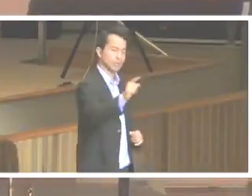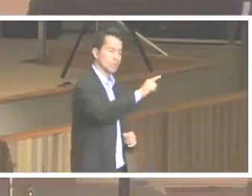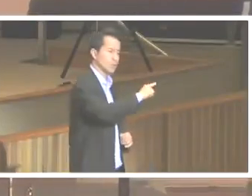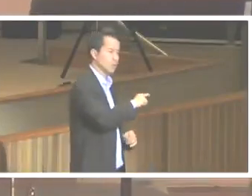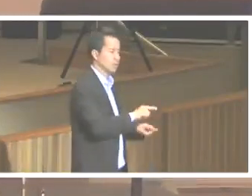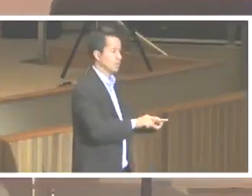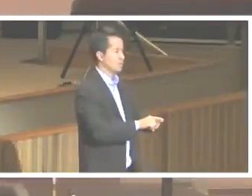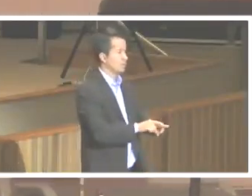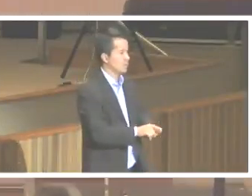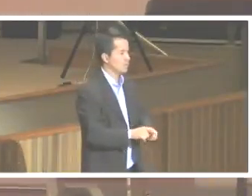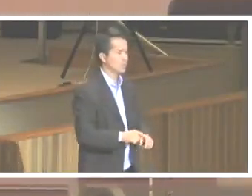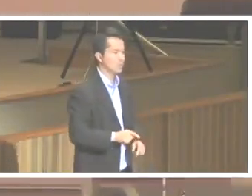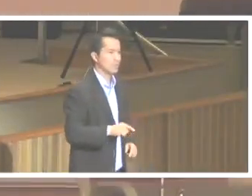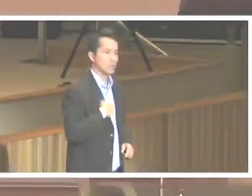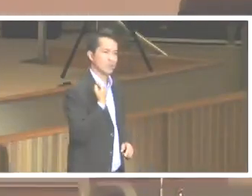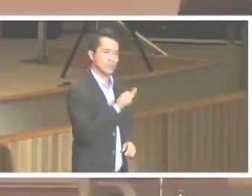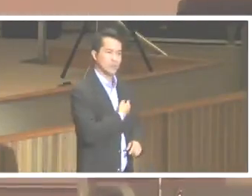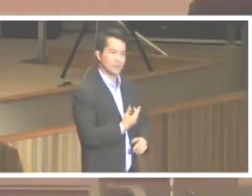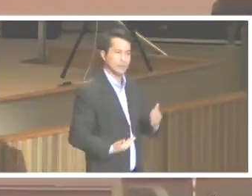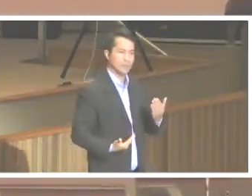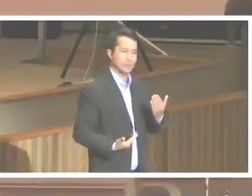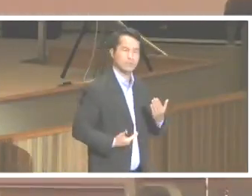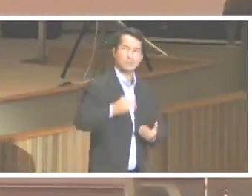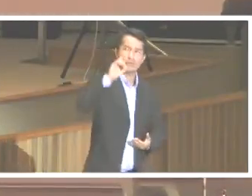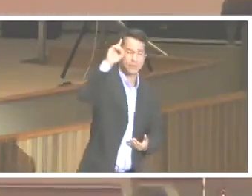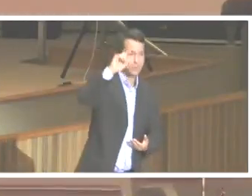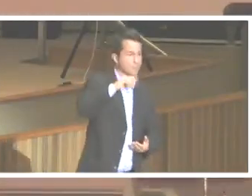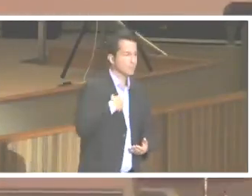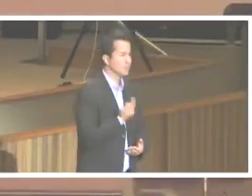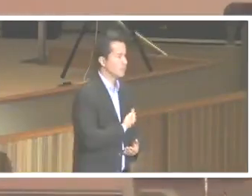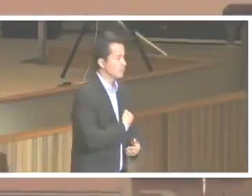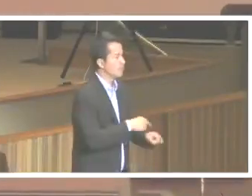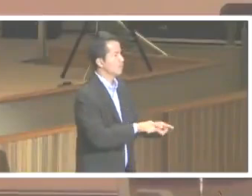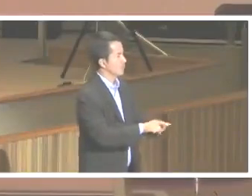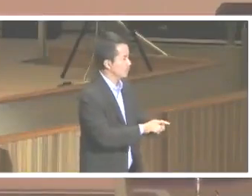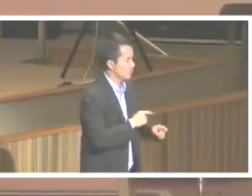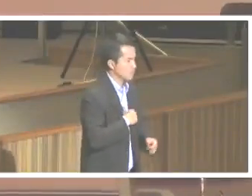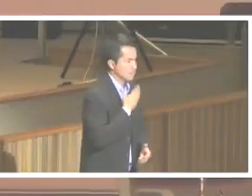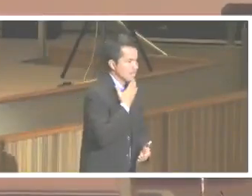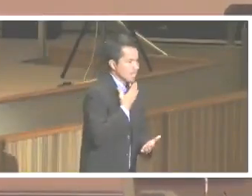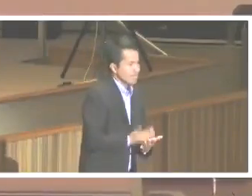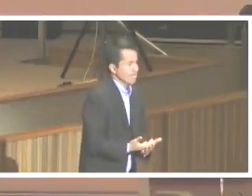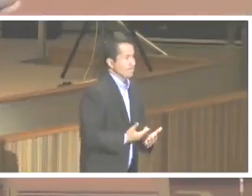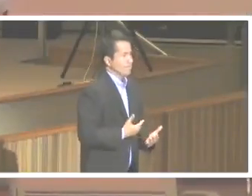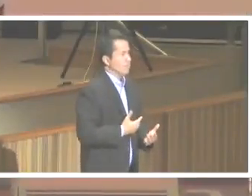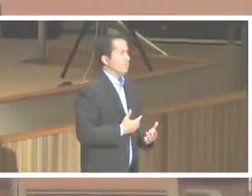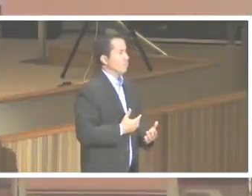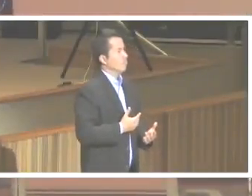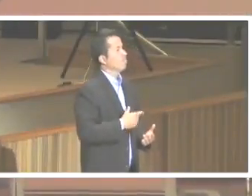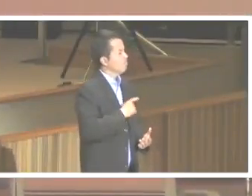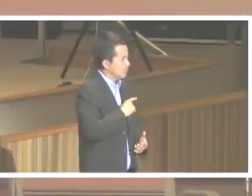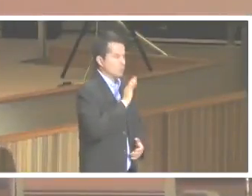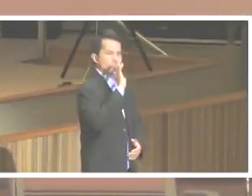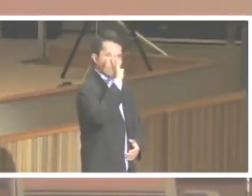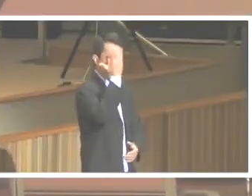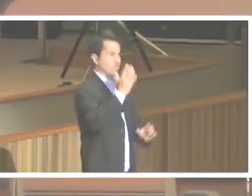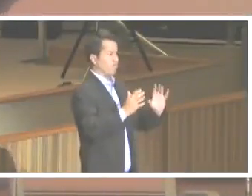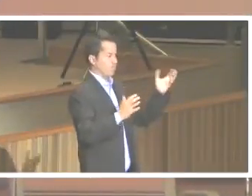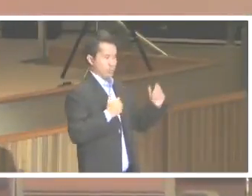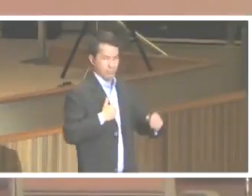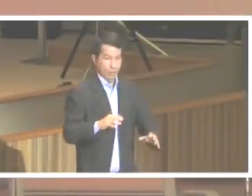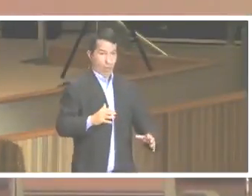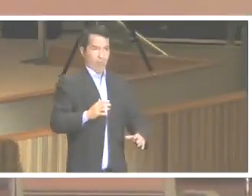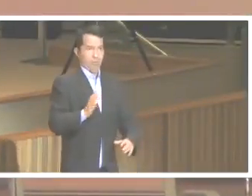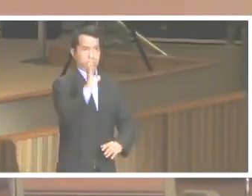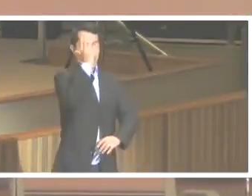algo incrível algo fora do comum algo que a gente não pode dimensionar em palavras